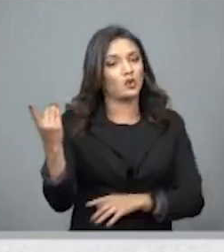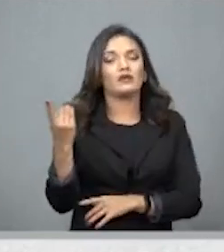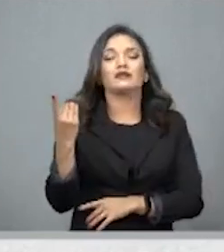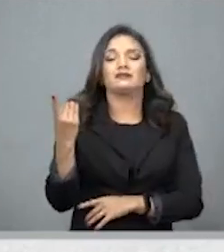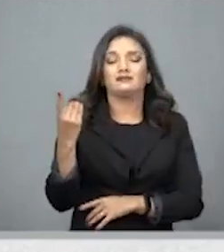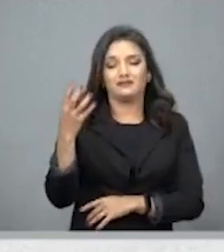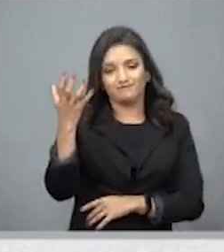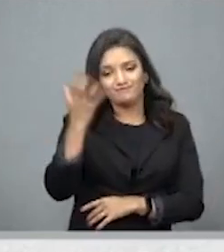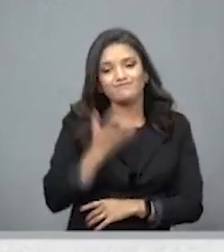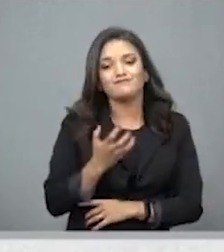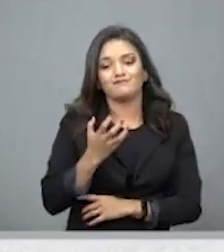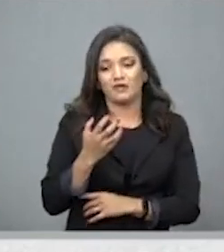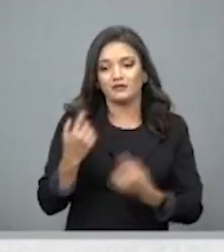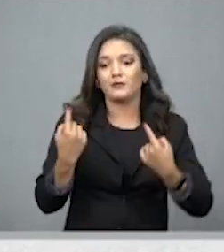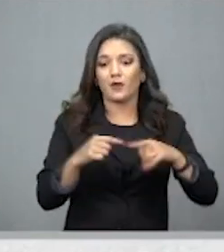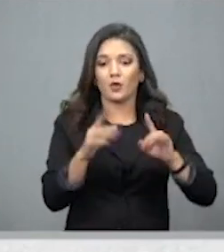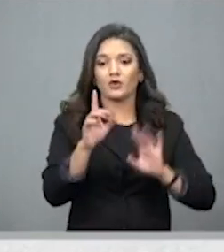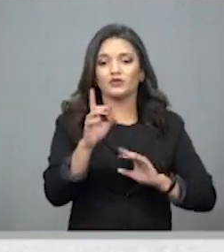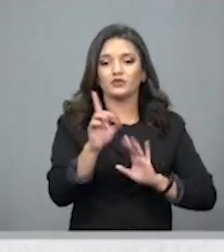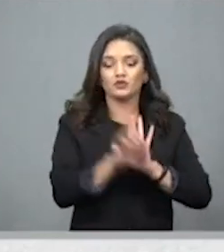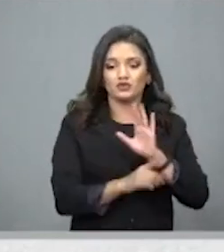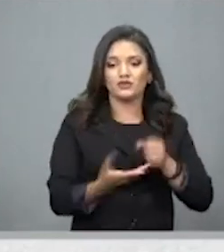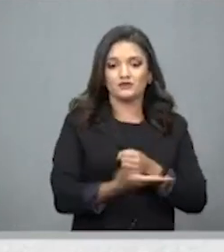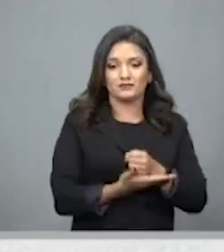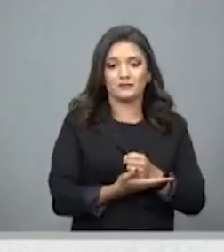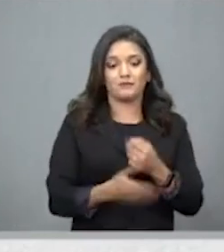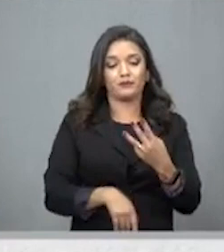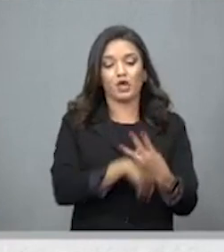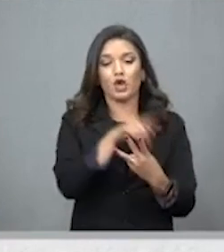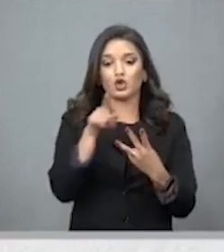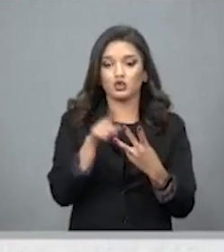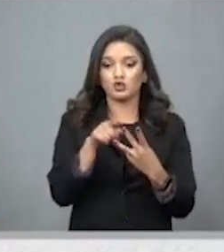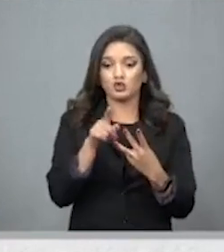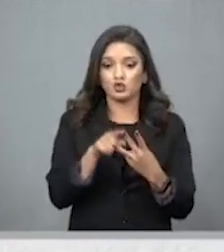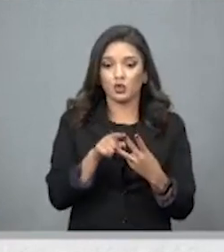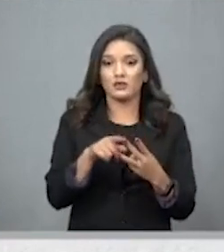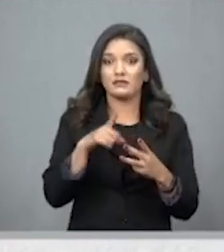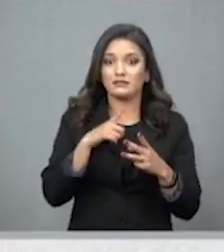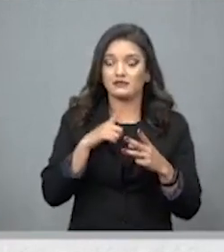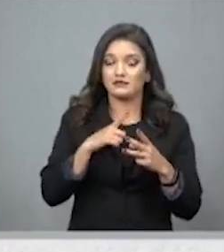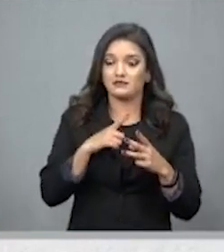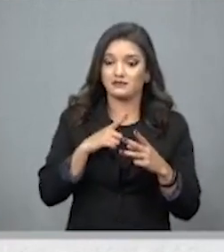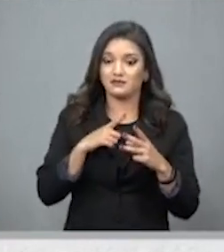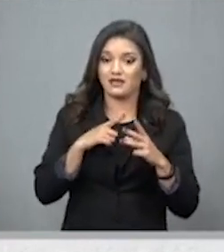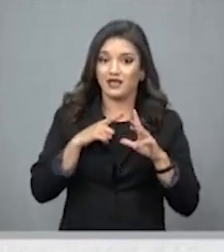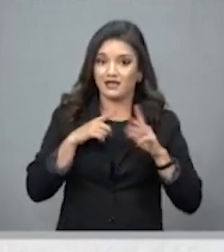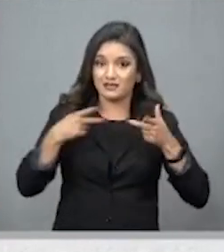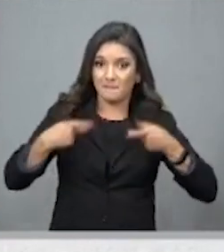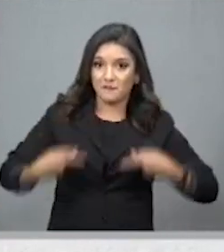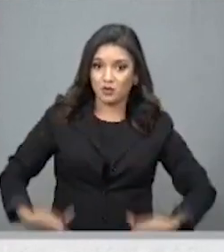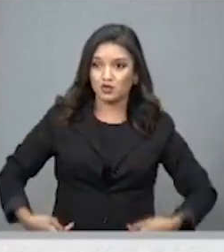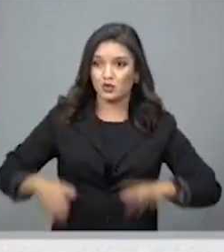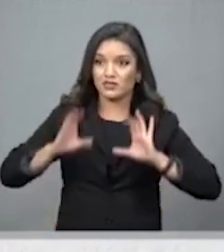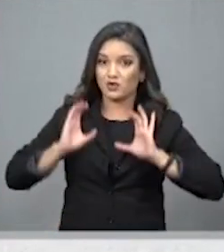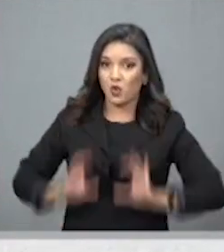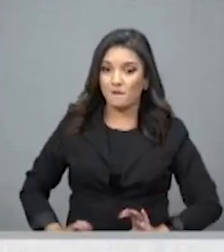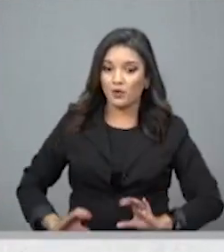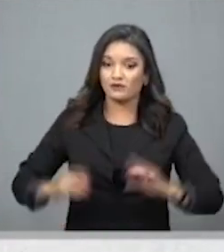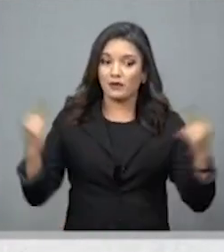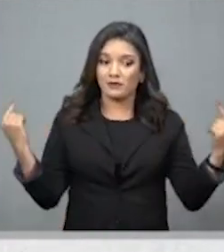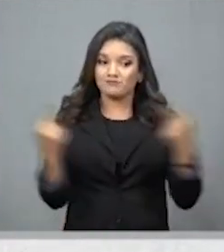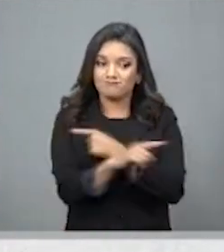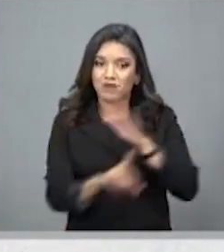fundamentais e em frente dois enfrentar o comportamento e na autêntico e o conteúdo e